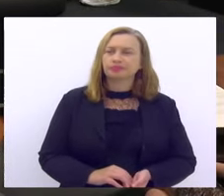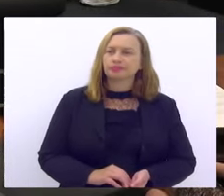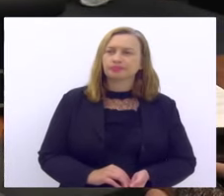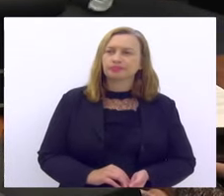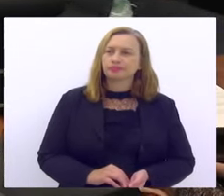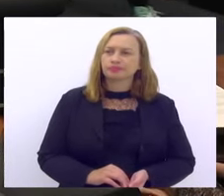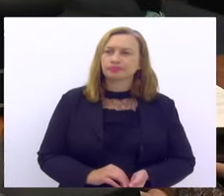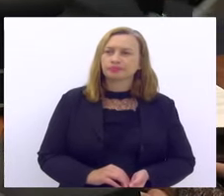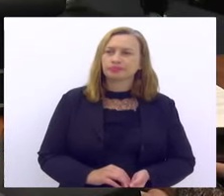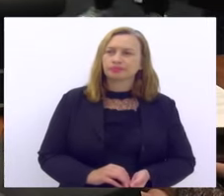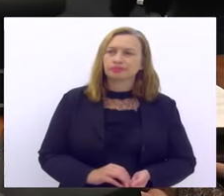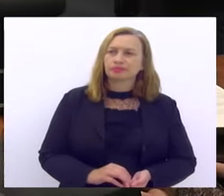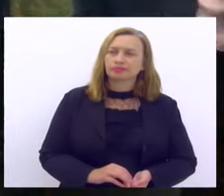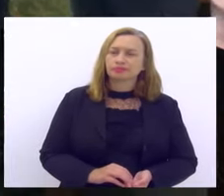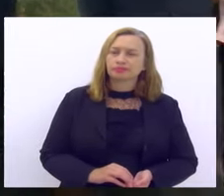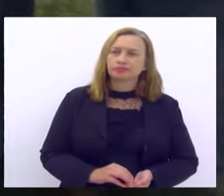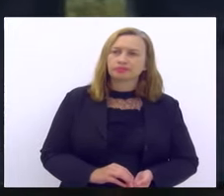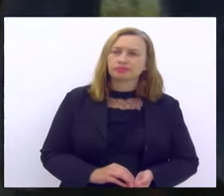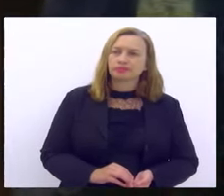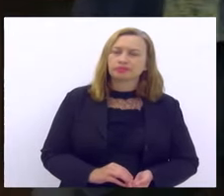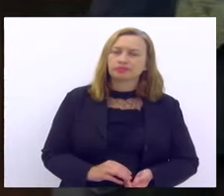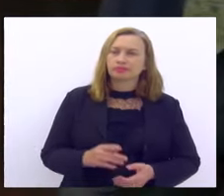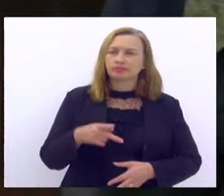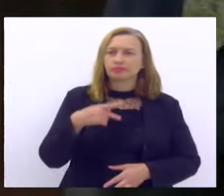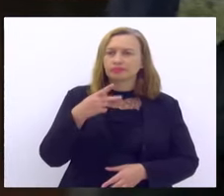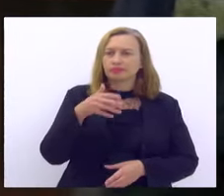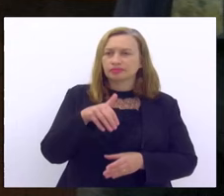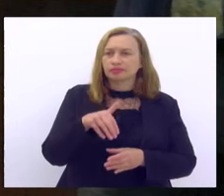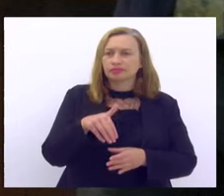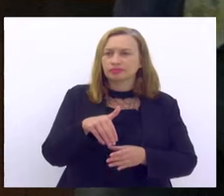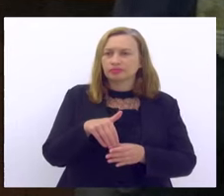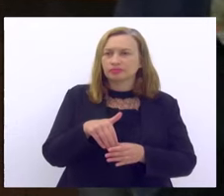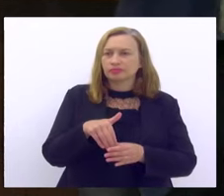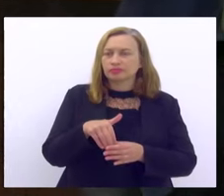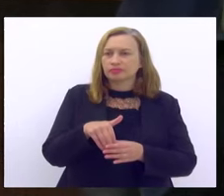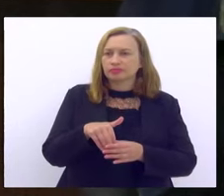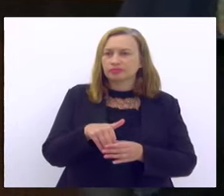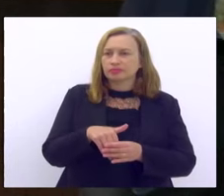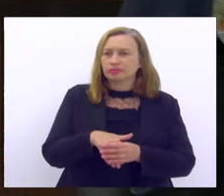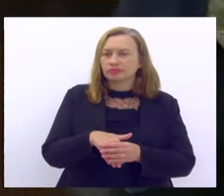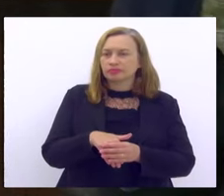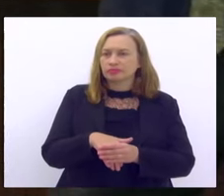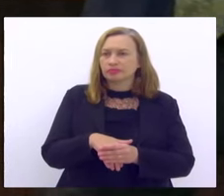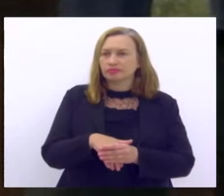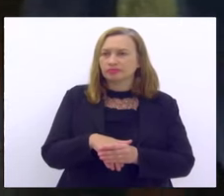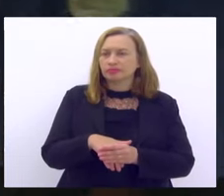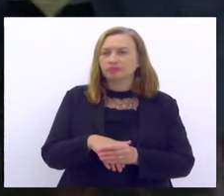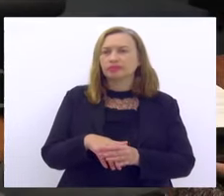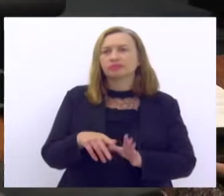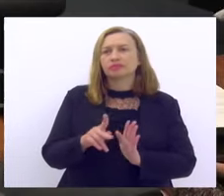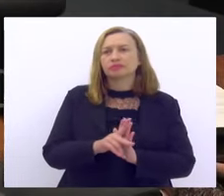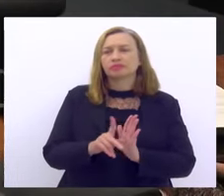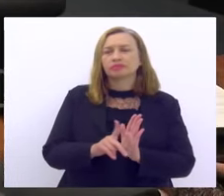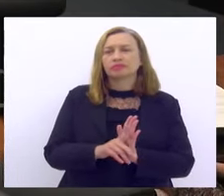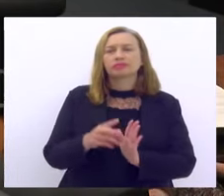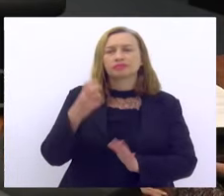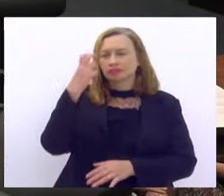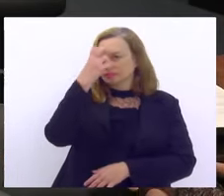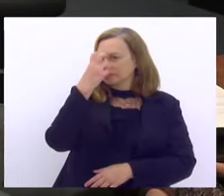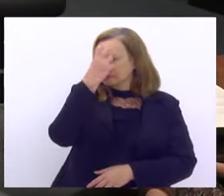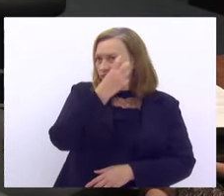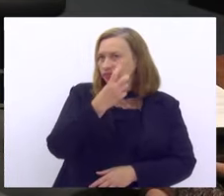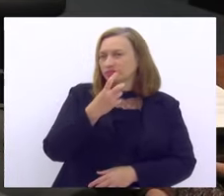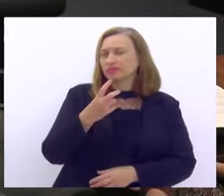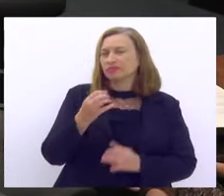Presidente, eu quero declarar voto do projeto da Verônica. Já estava o deputado Márcio Gualberto, é a declaração de